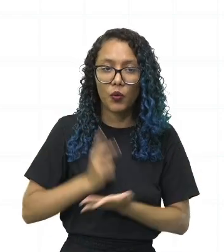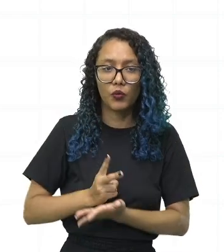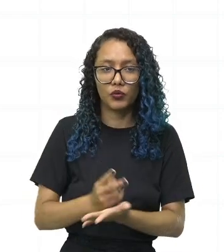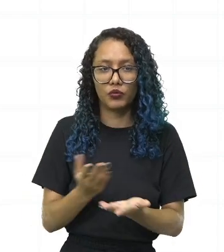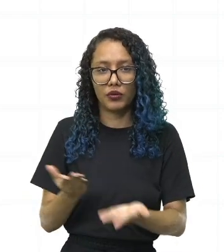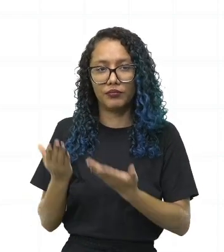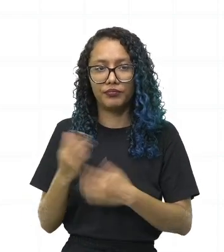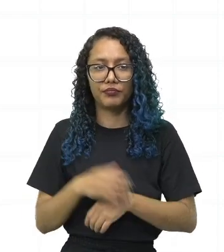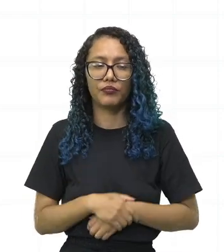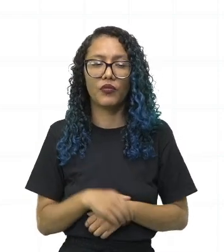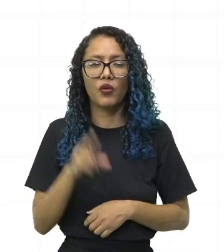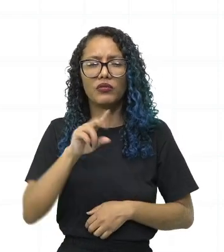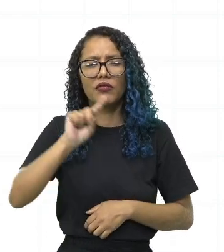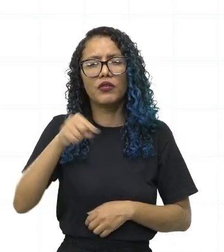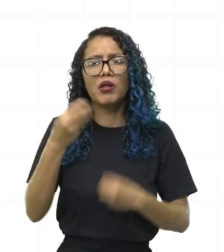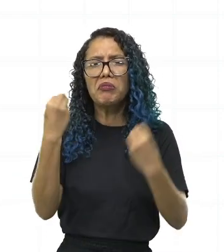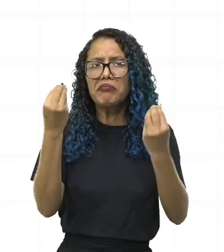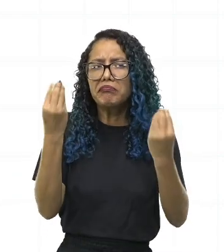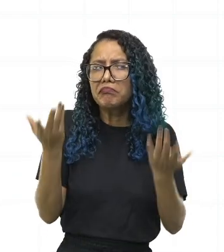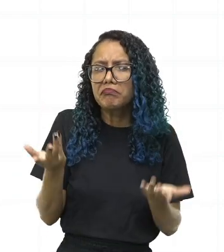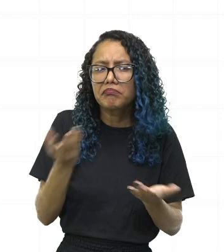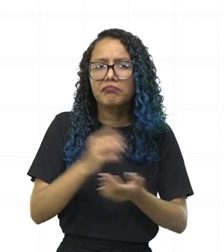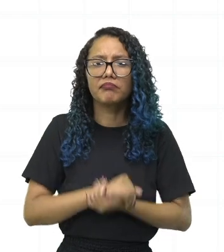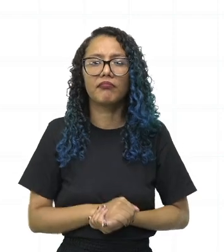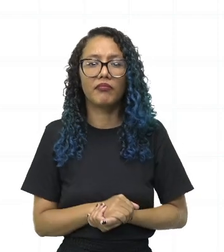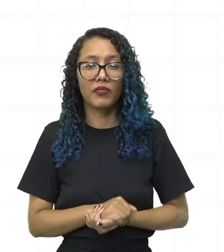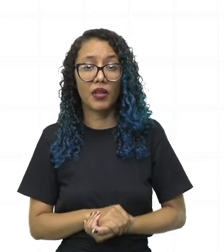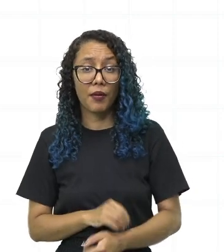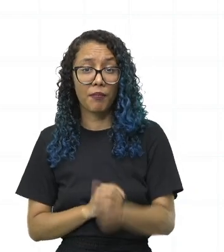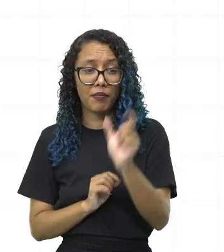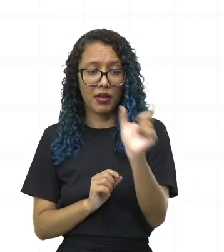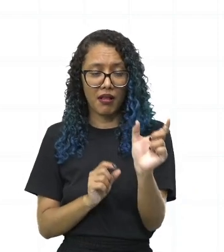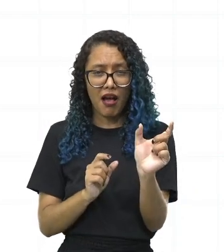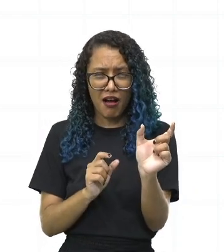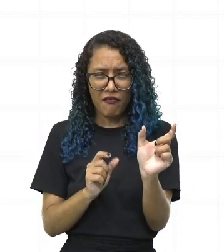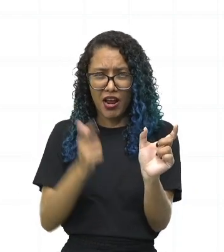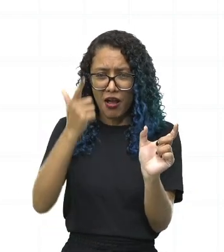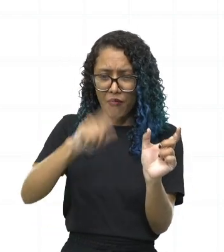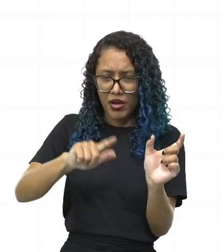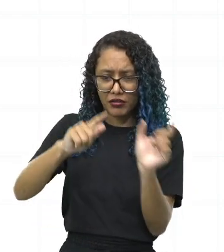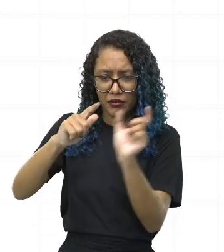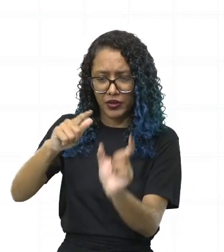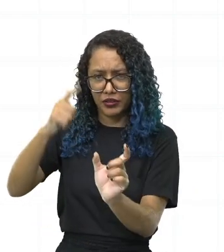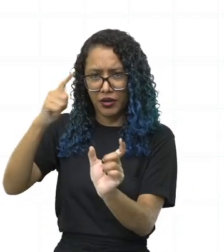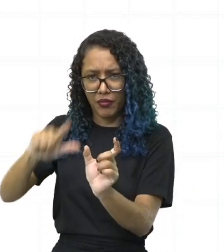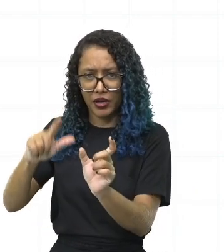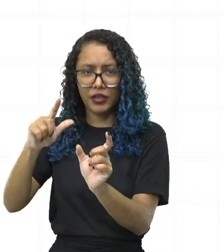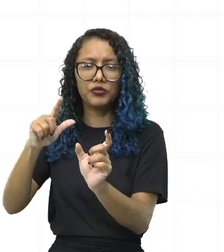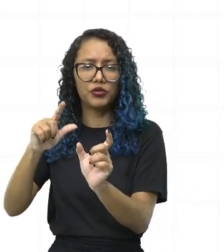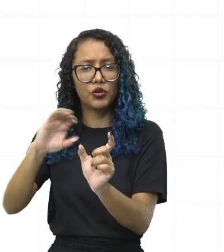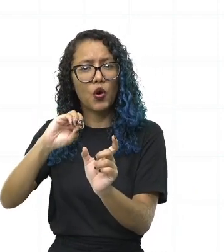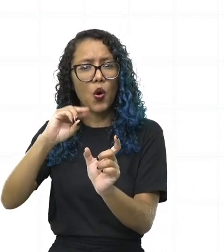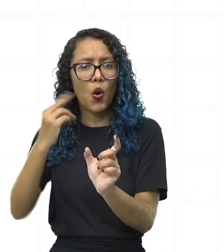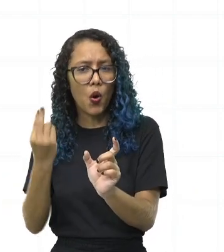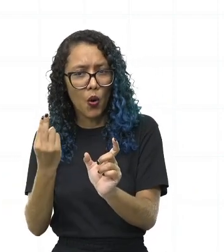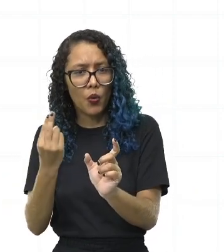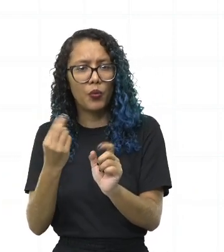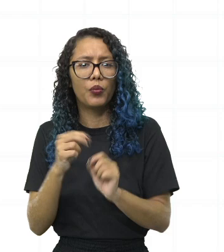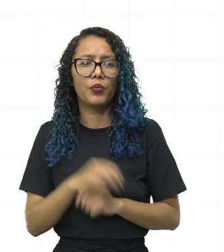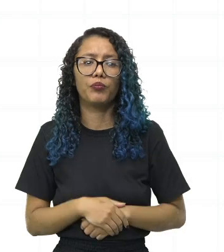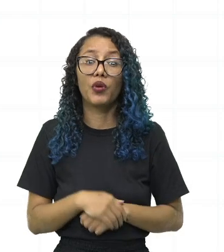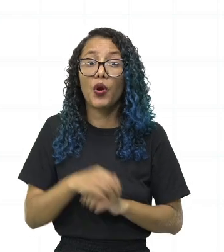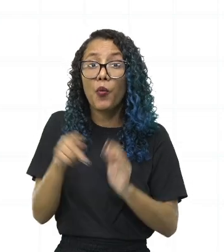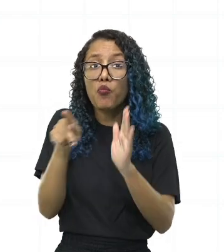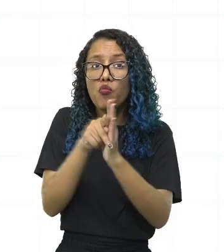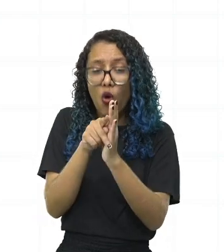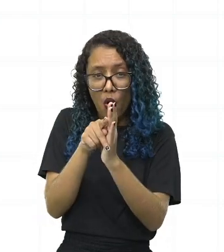usar vírgula para separar elementos repetidos ou que fazem parte de